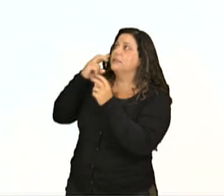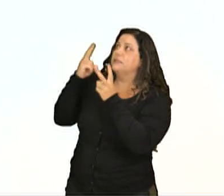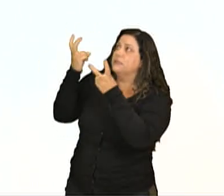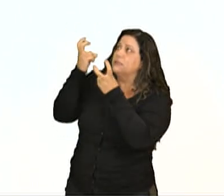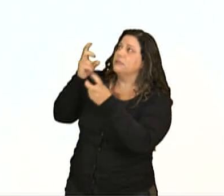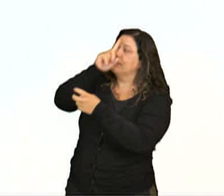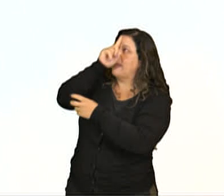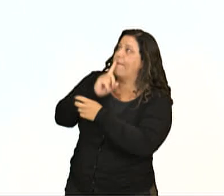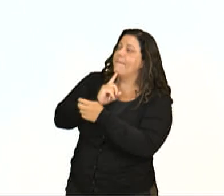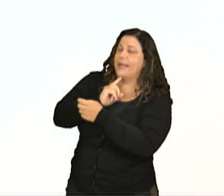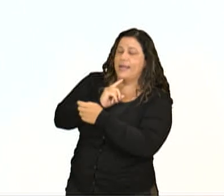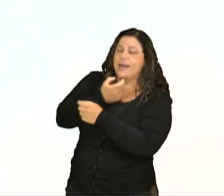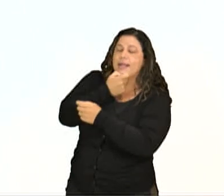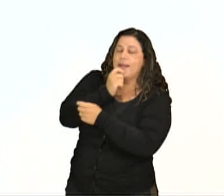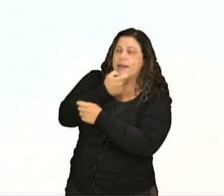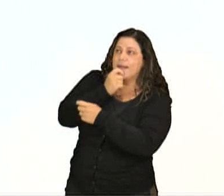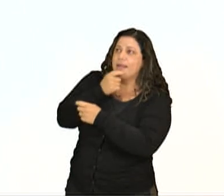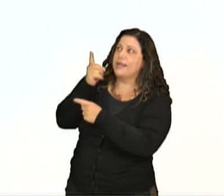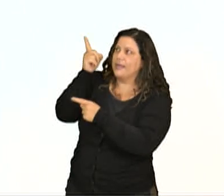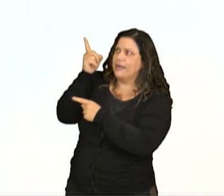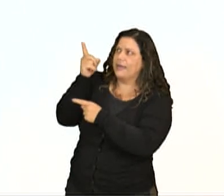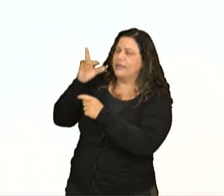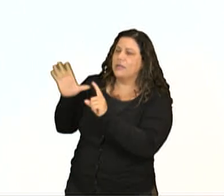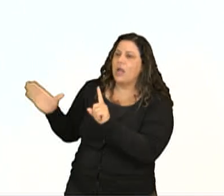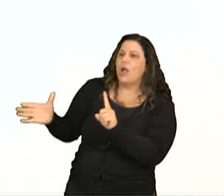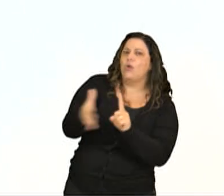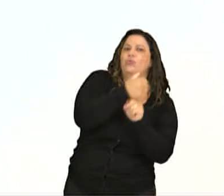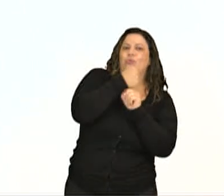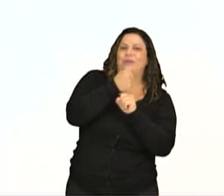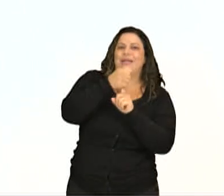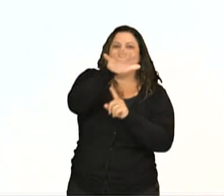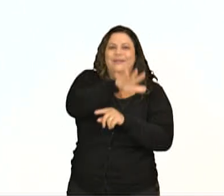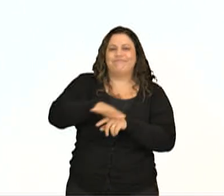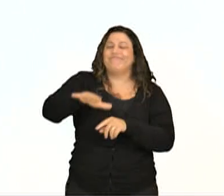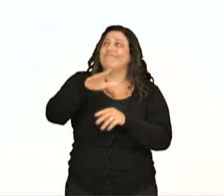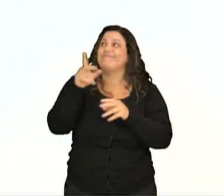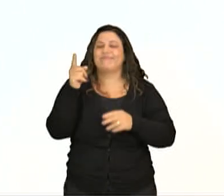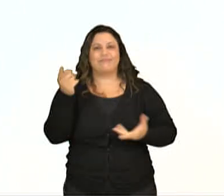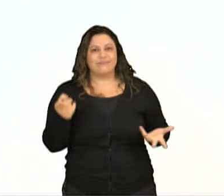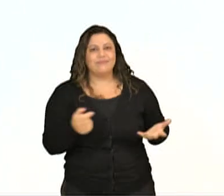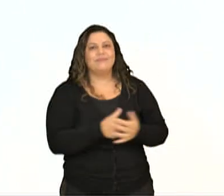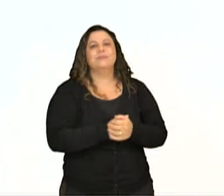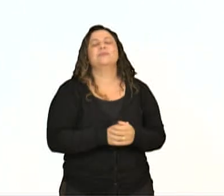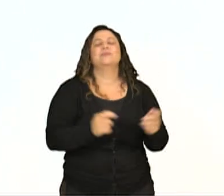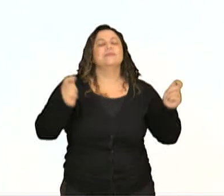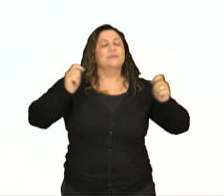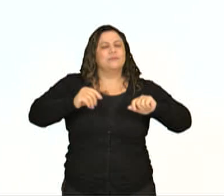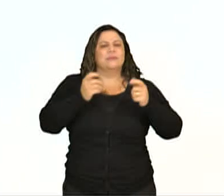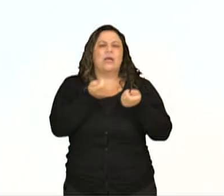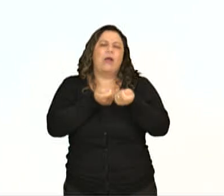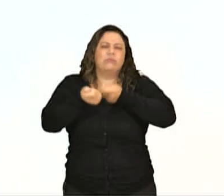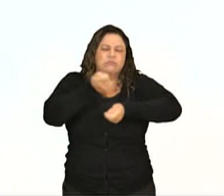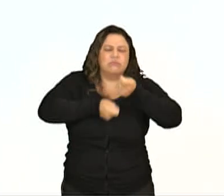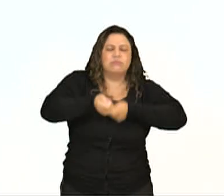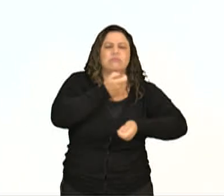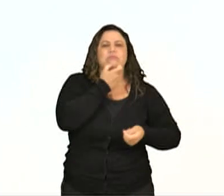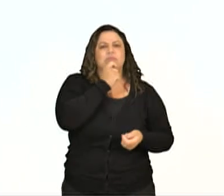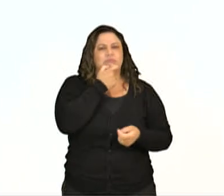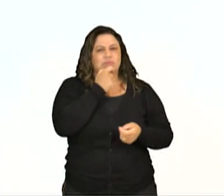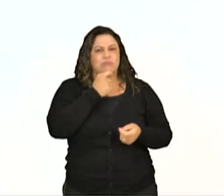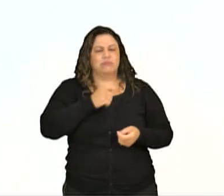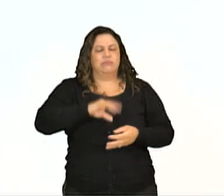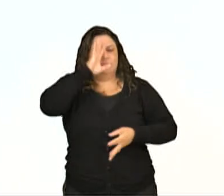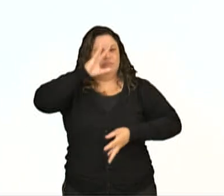a Inglaterra. Então dominaram essa região. Então a região da Palestina, controle da Inglaterra para resolver essa